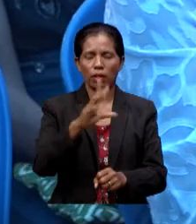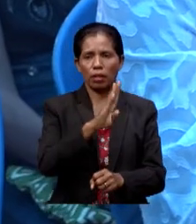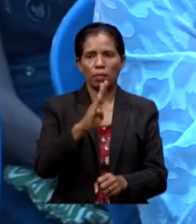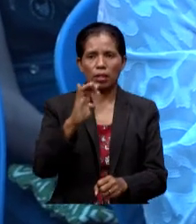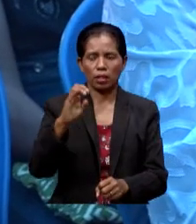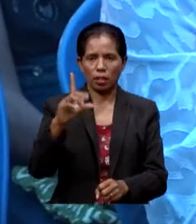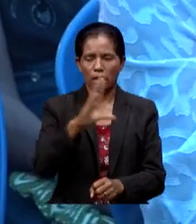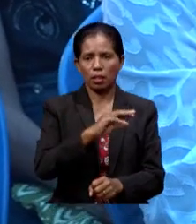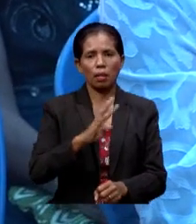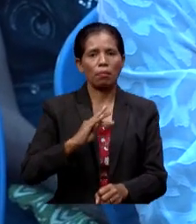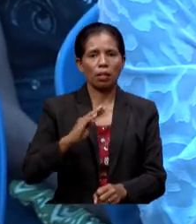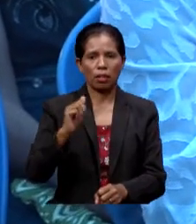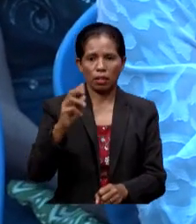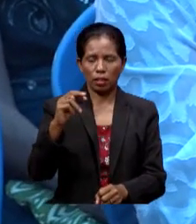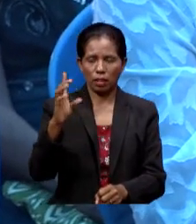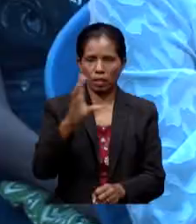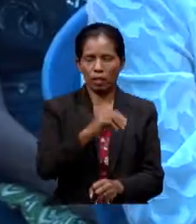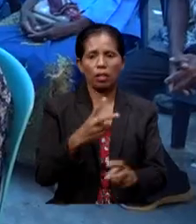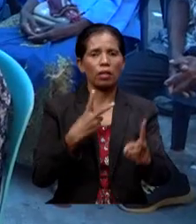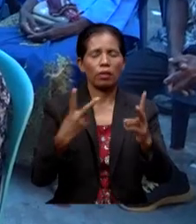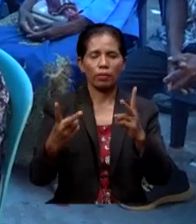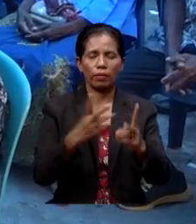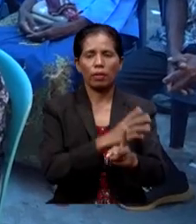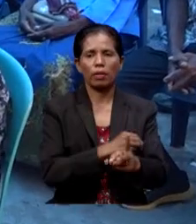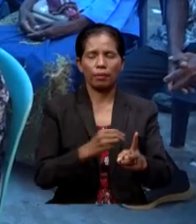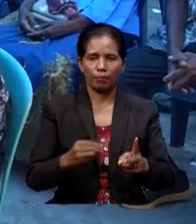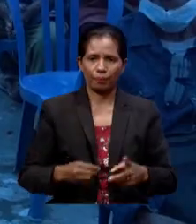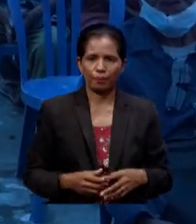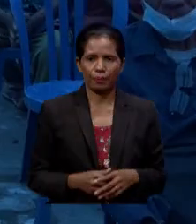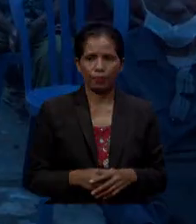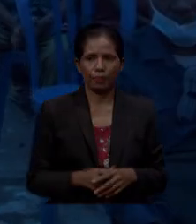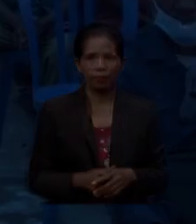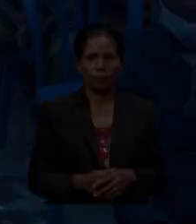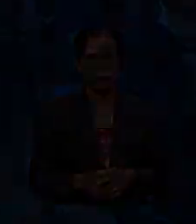Makili, Makadadi, Novila Maometa. Tito Silva, Santina de Jesus, Gemen.